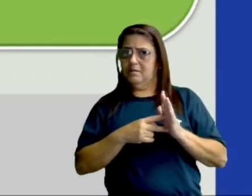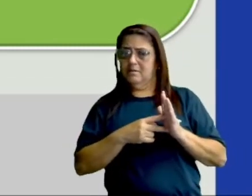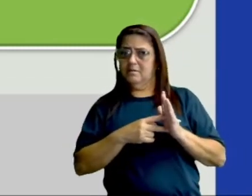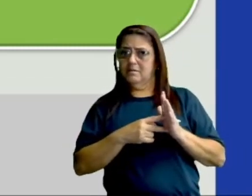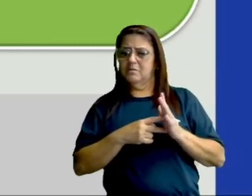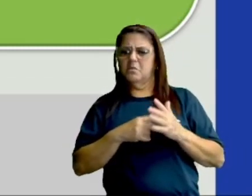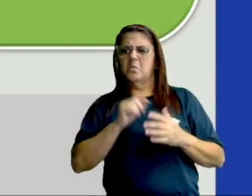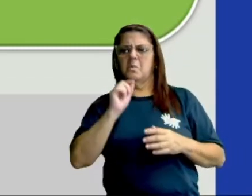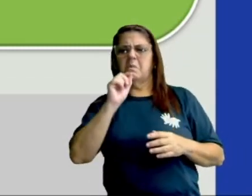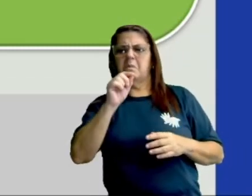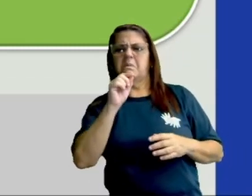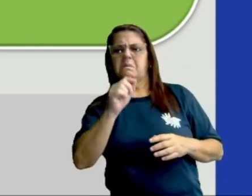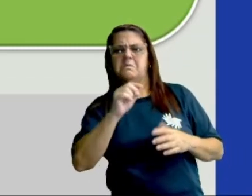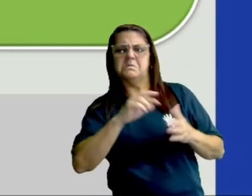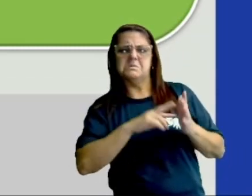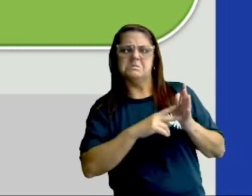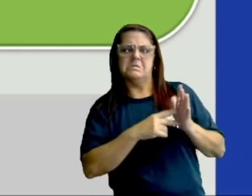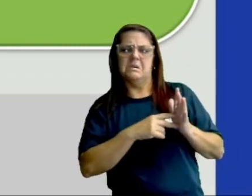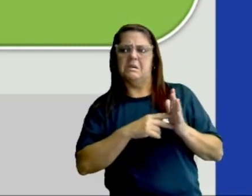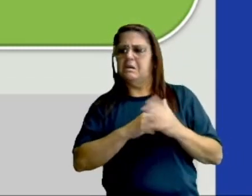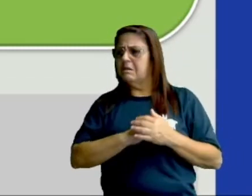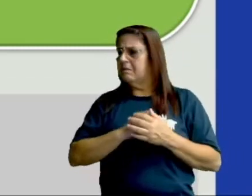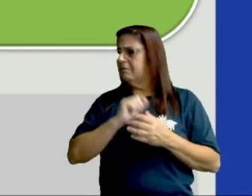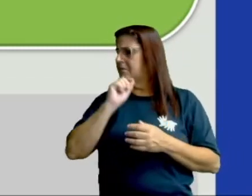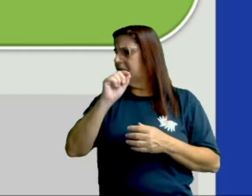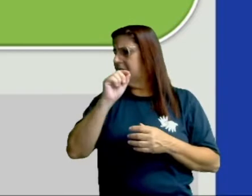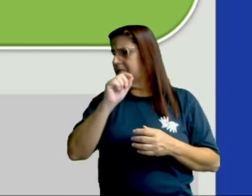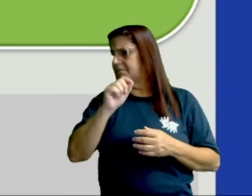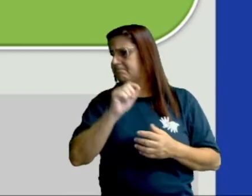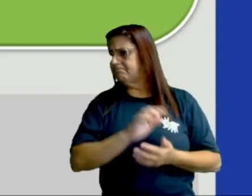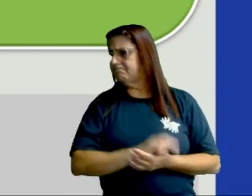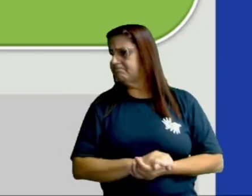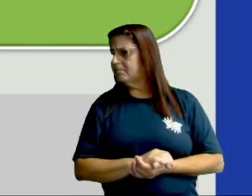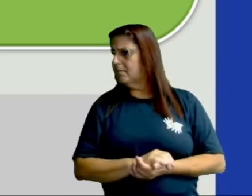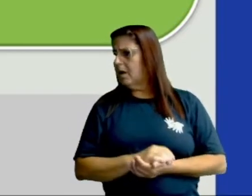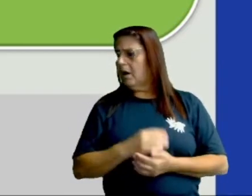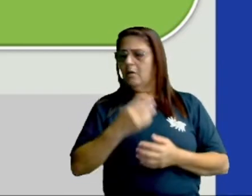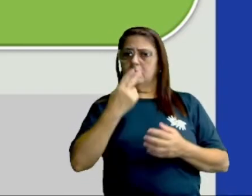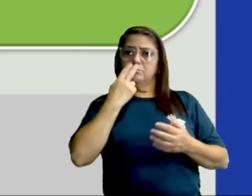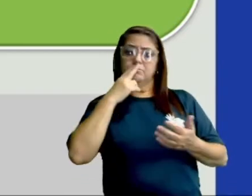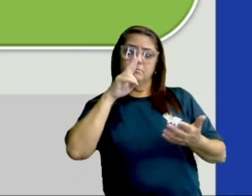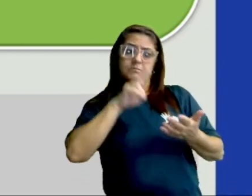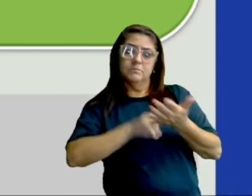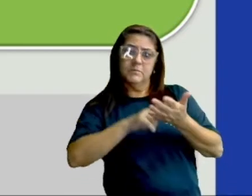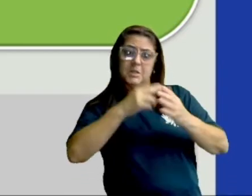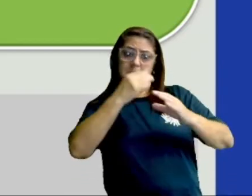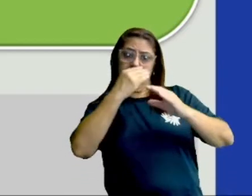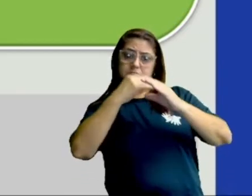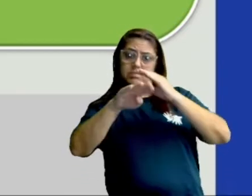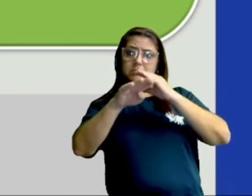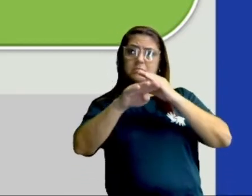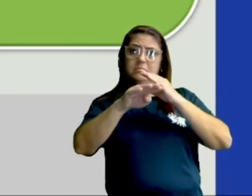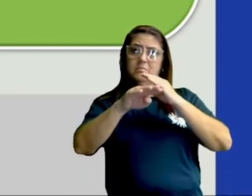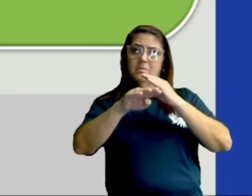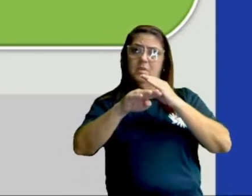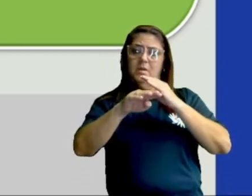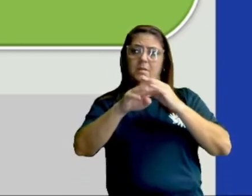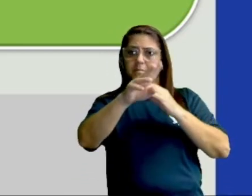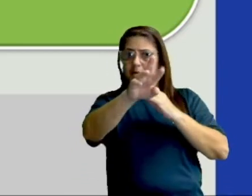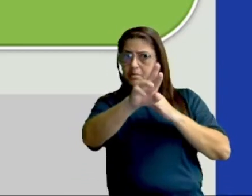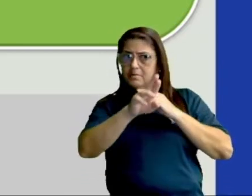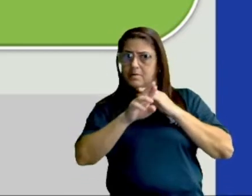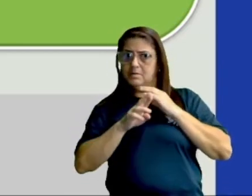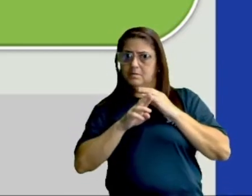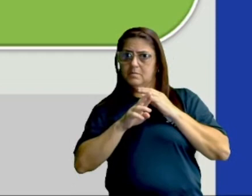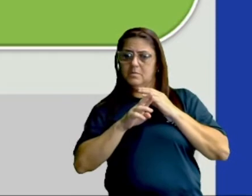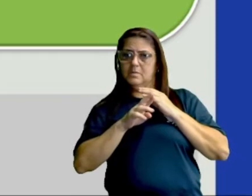assíncrono. E o que seria esse assíncrono? Gente, você envia um e-mail, mas não necessariamente a pessoa que vai responder,